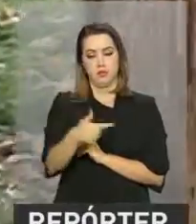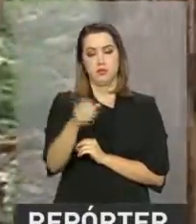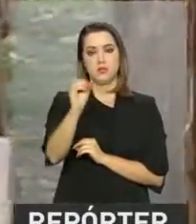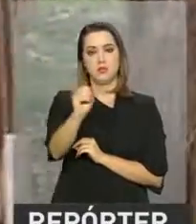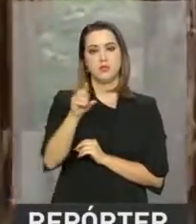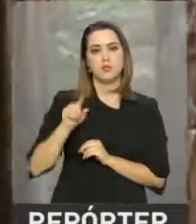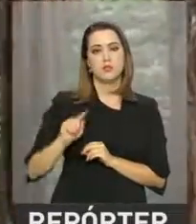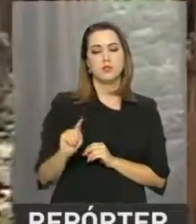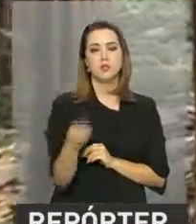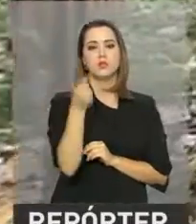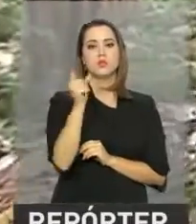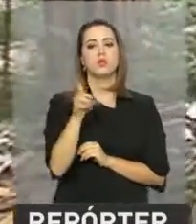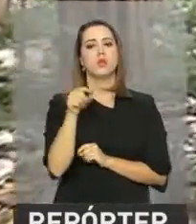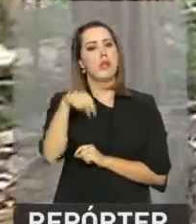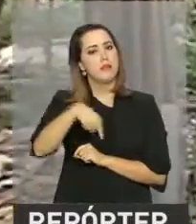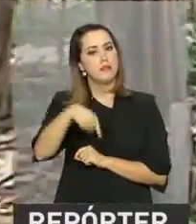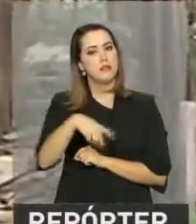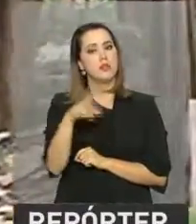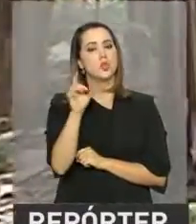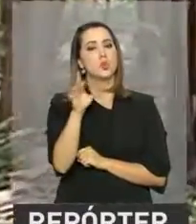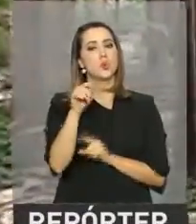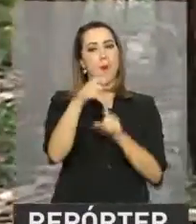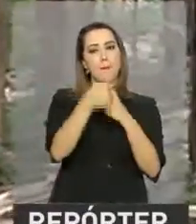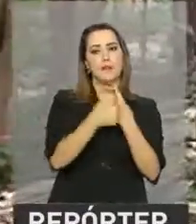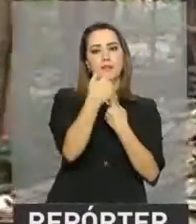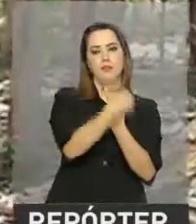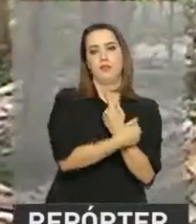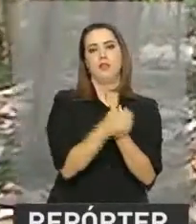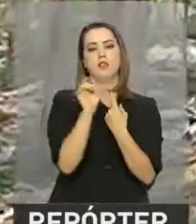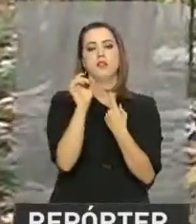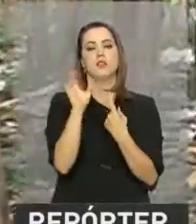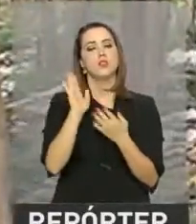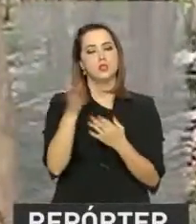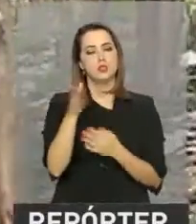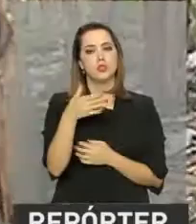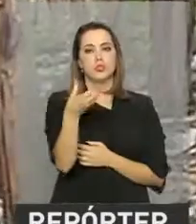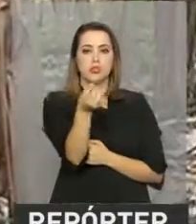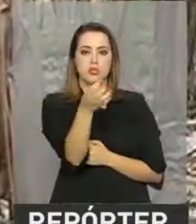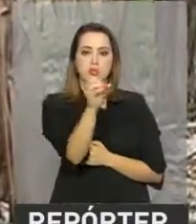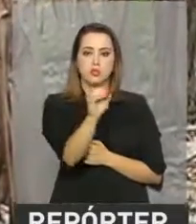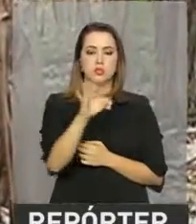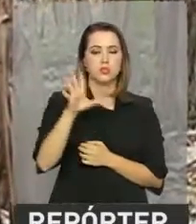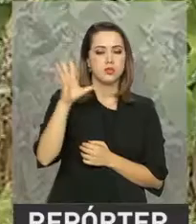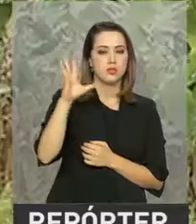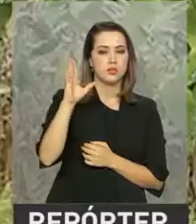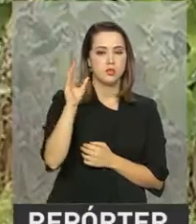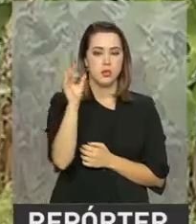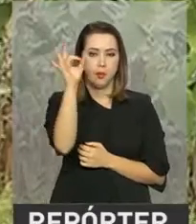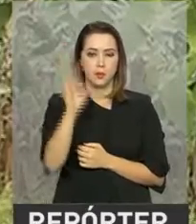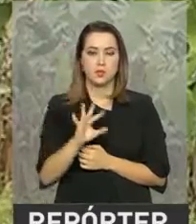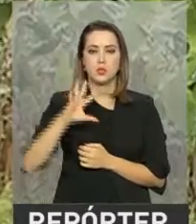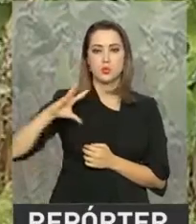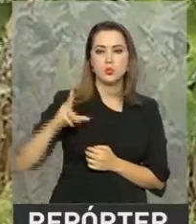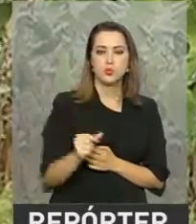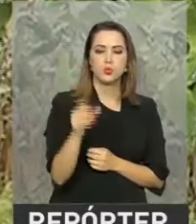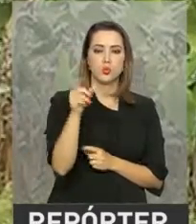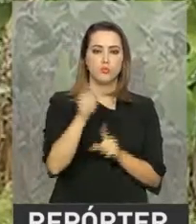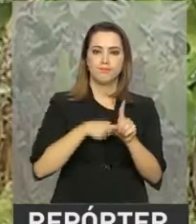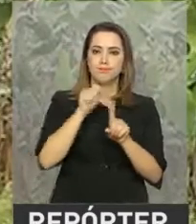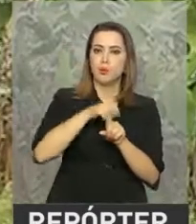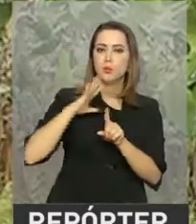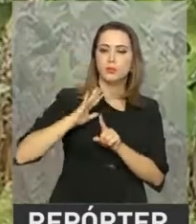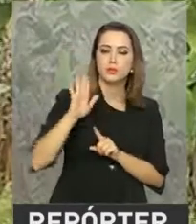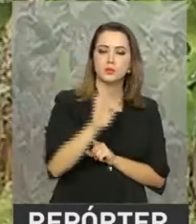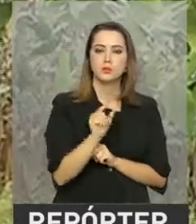o cultivo das bananas já responde a 60% de toda a produção nacional. Os dados são do último